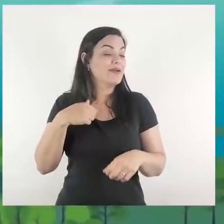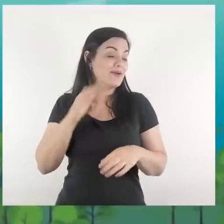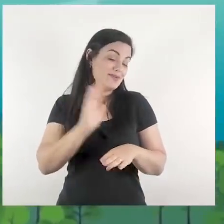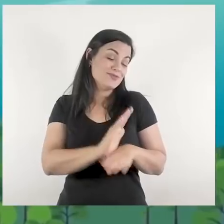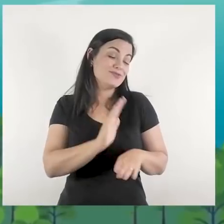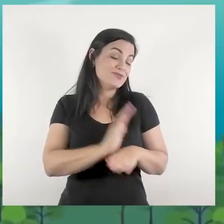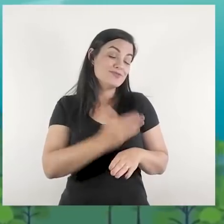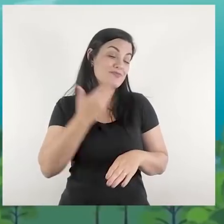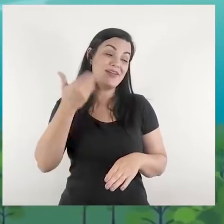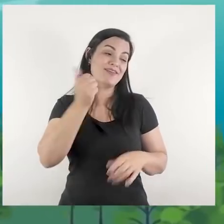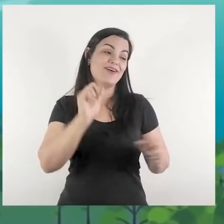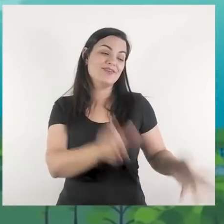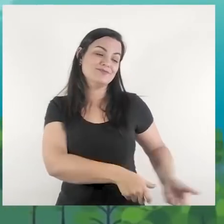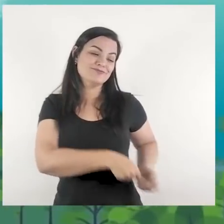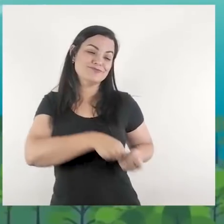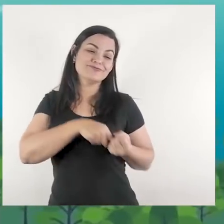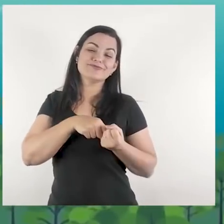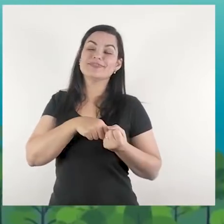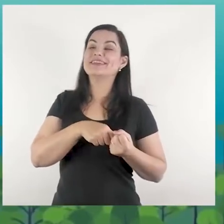Ai!